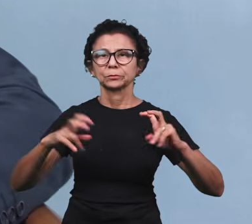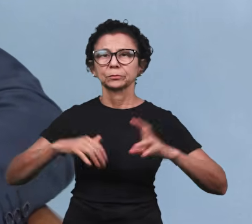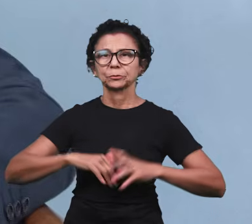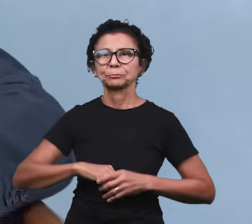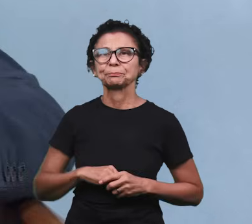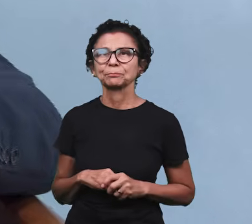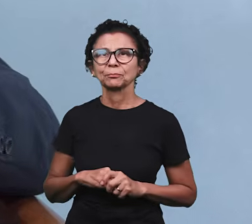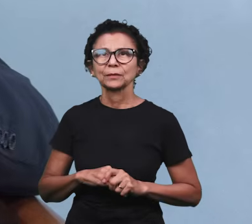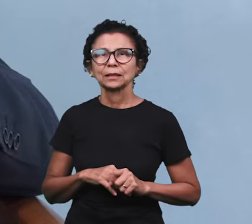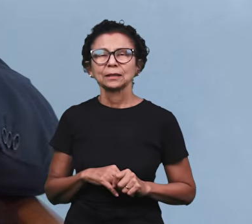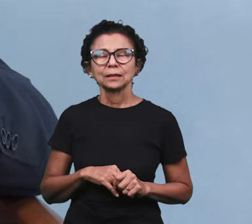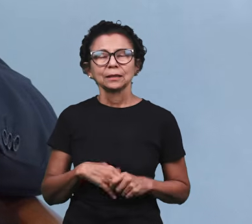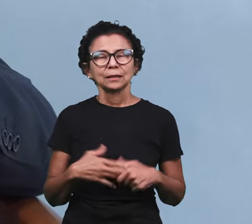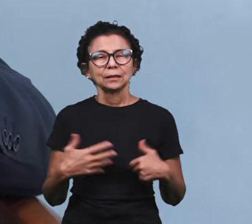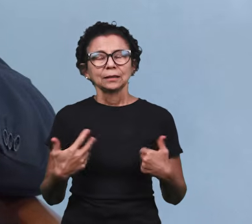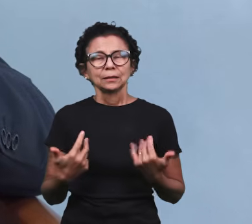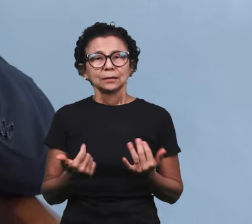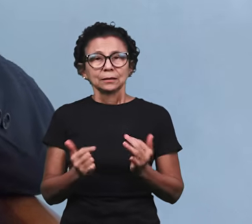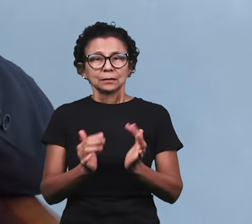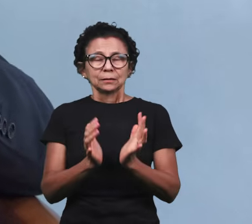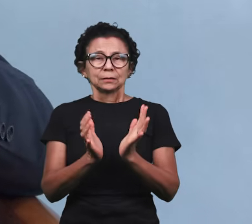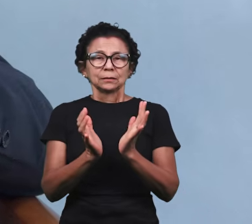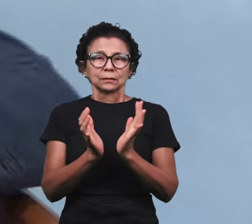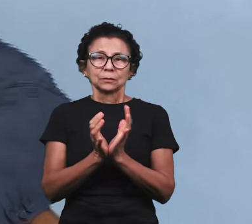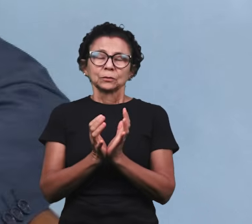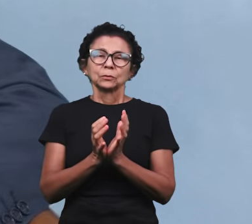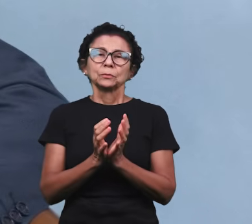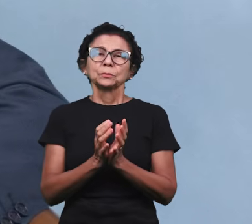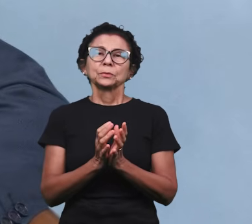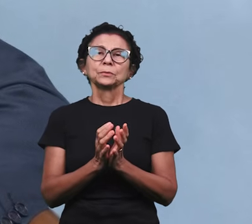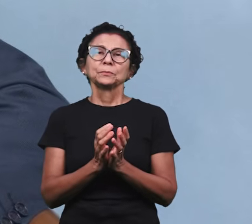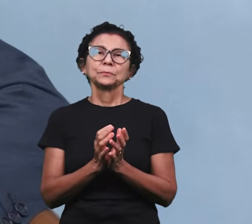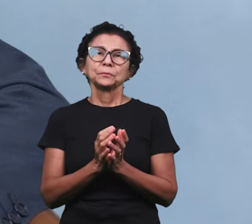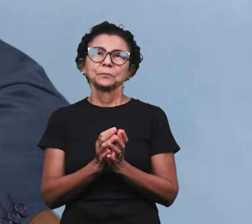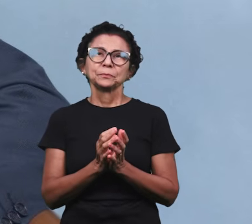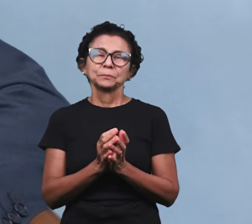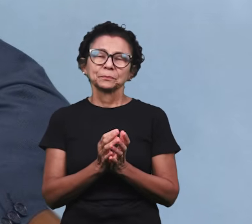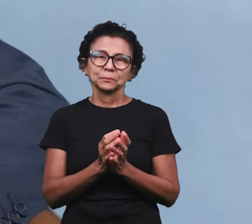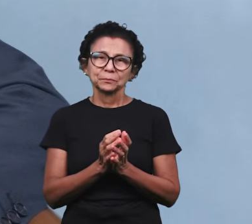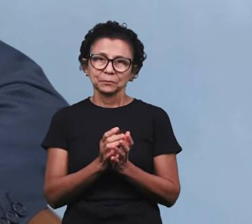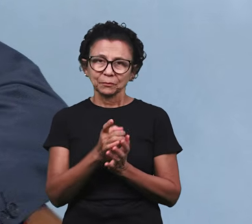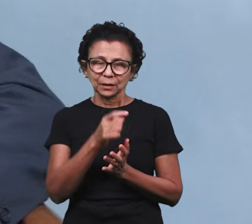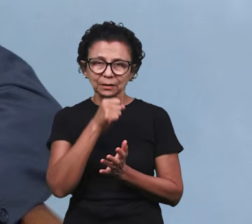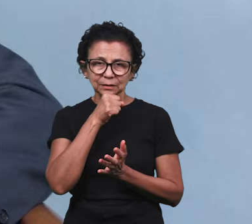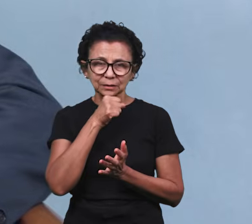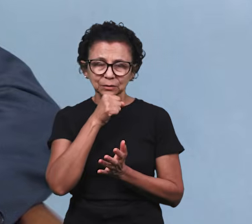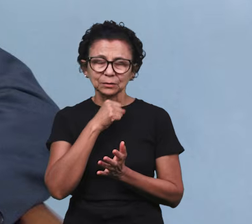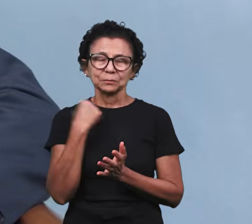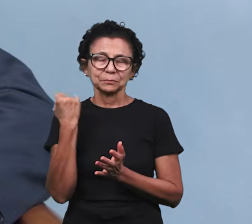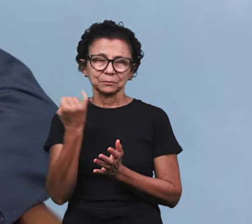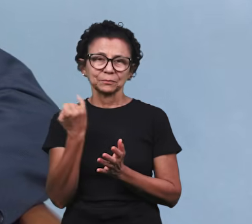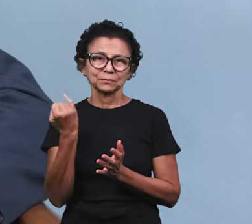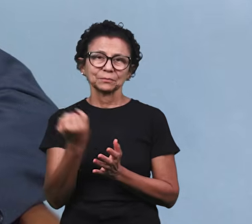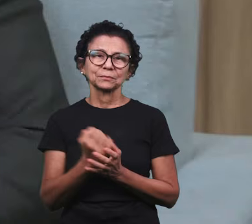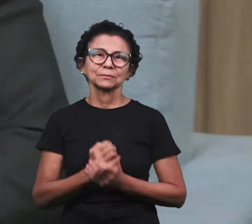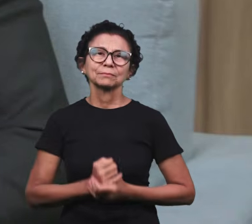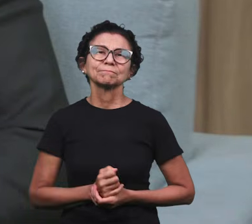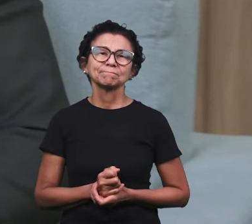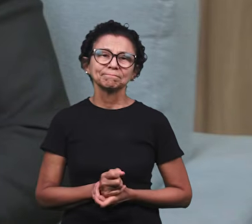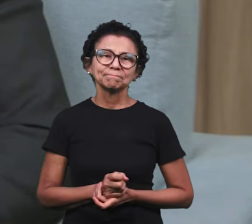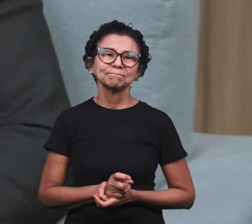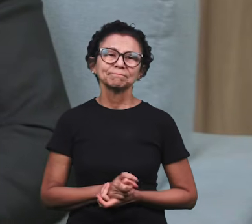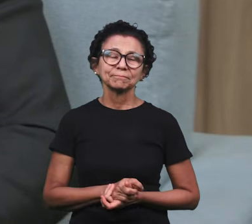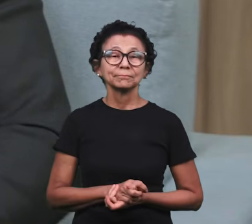sobre essa classe tão importante que é você, idoso, né? Isso